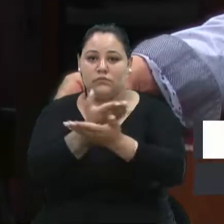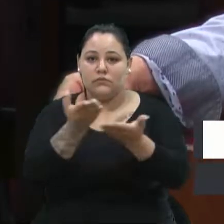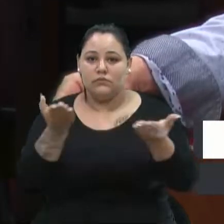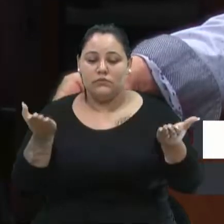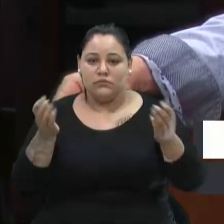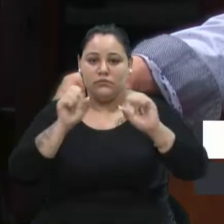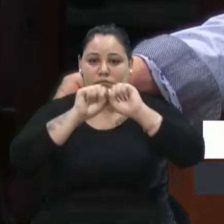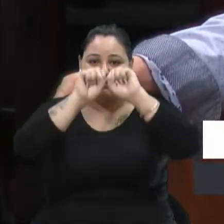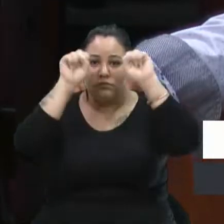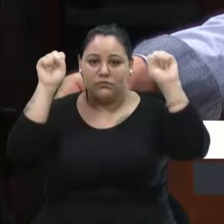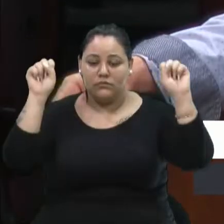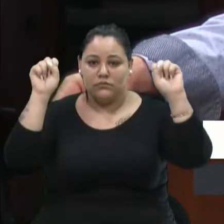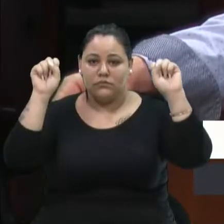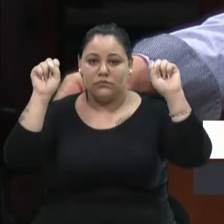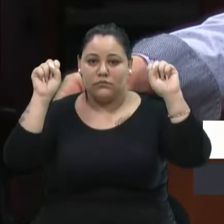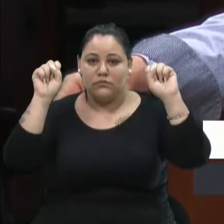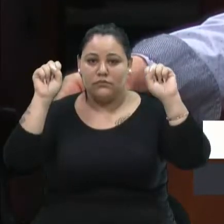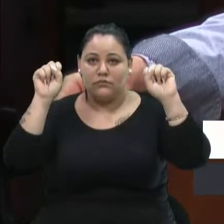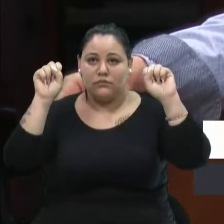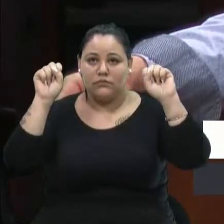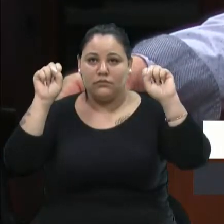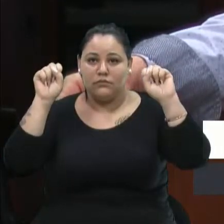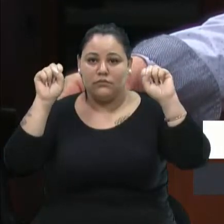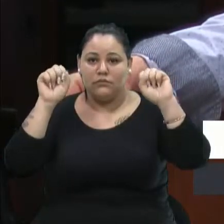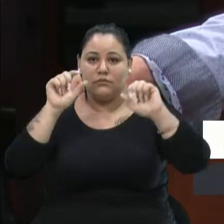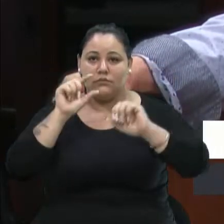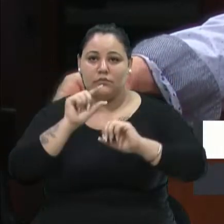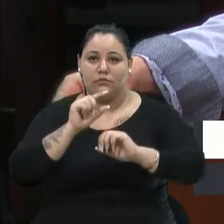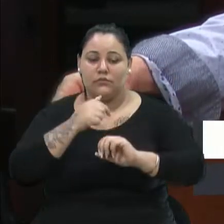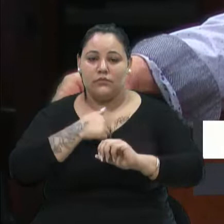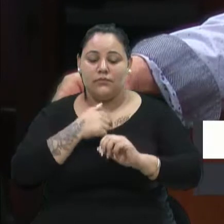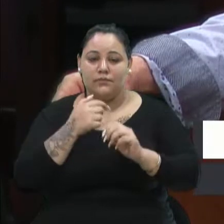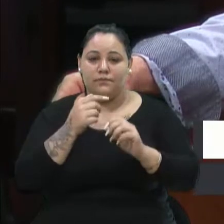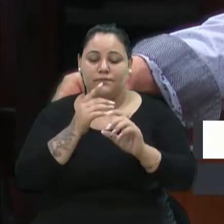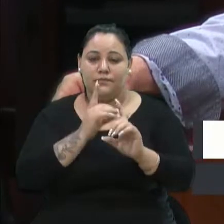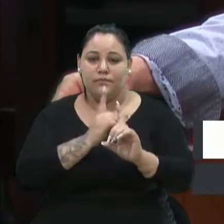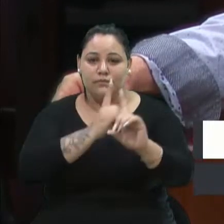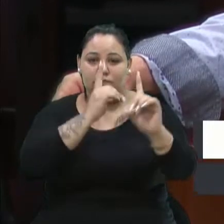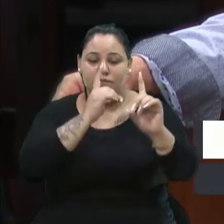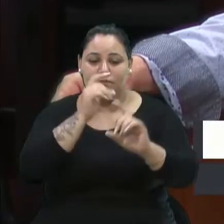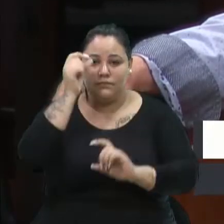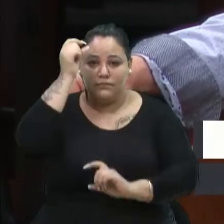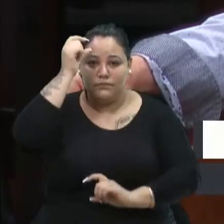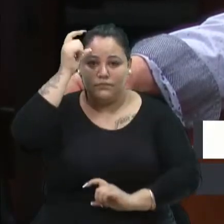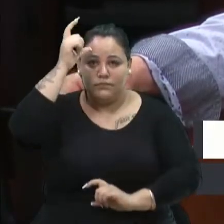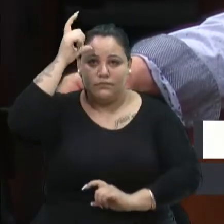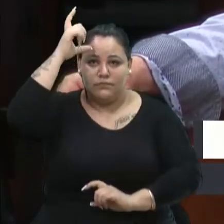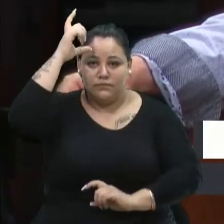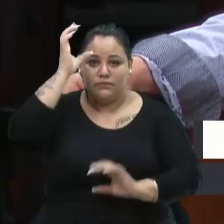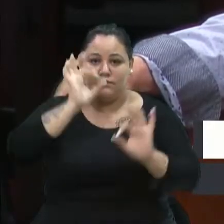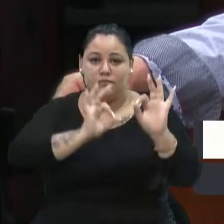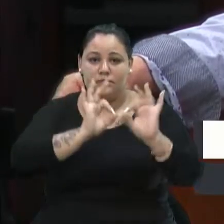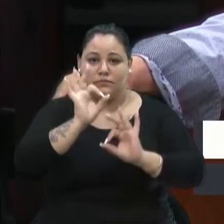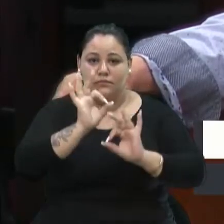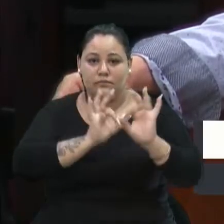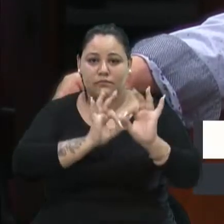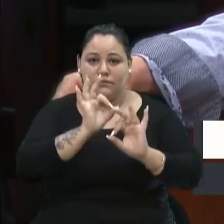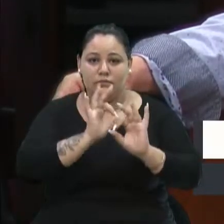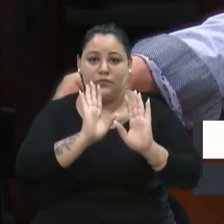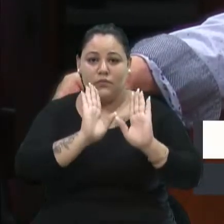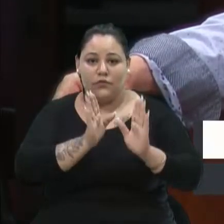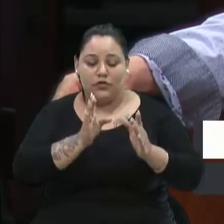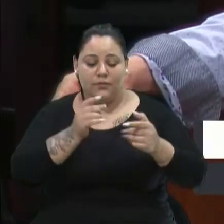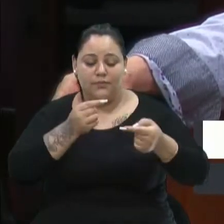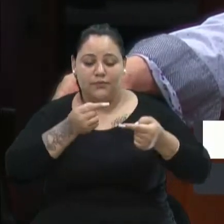manhã. Um pouco busquei conhecimento de um projeto que a gente discutia